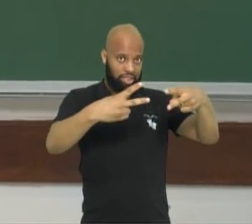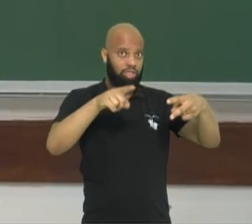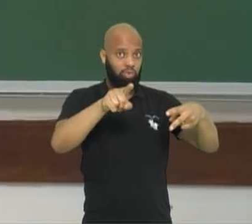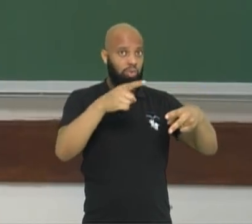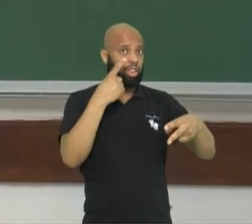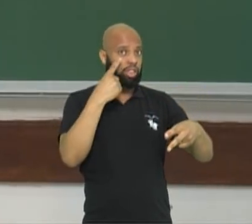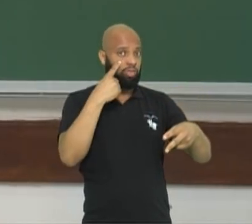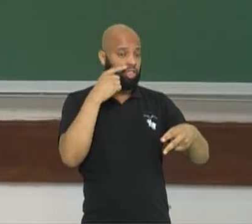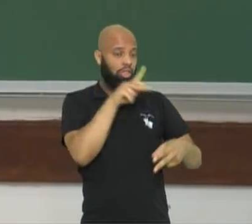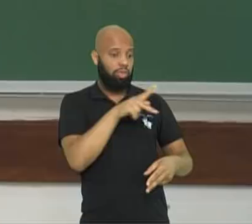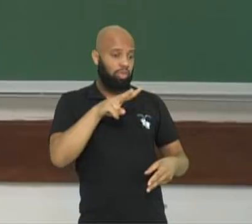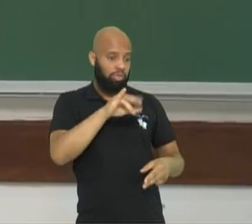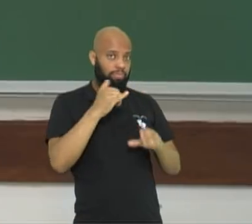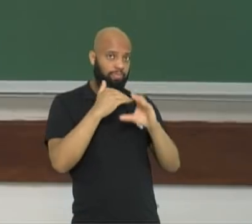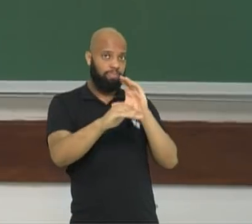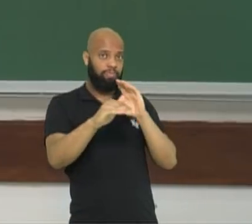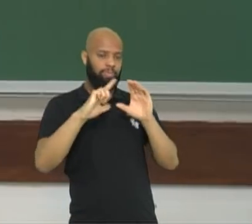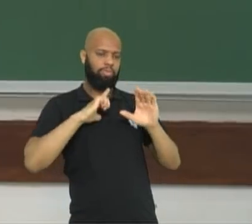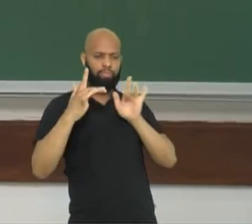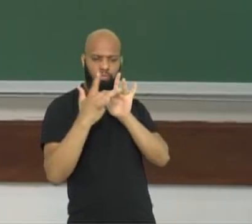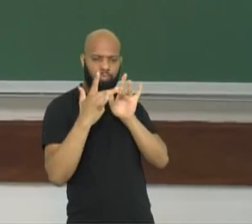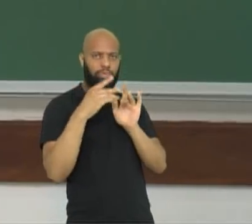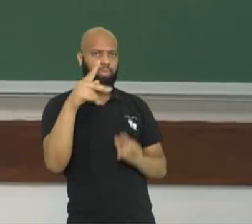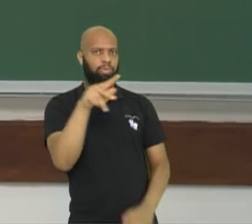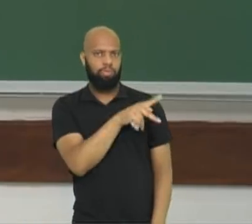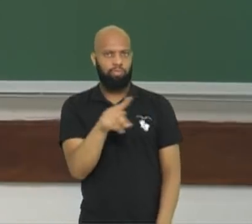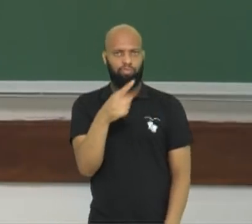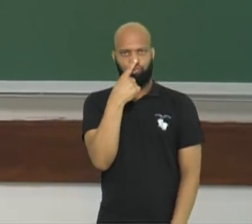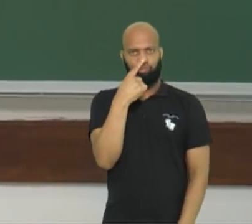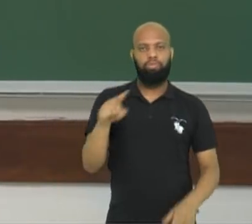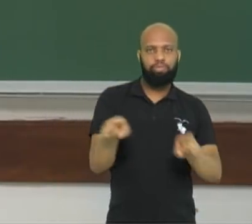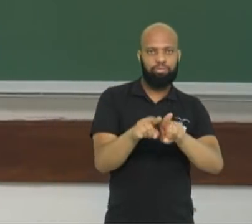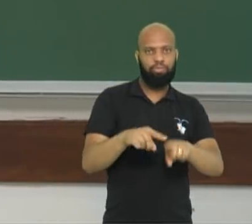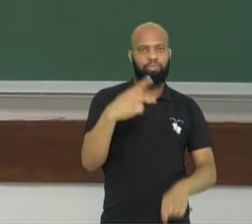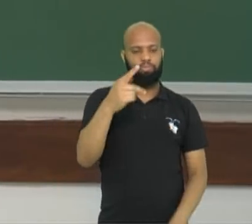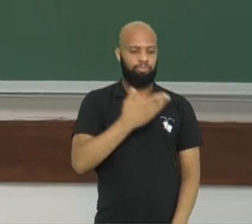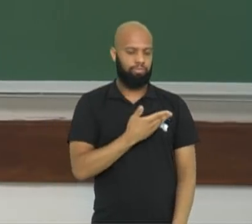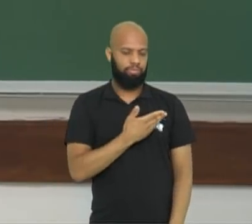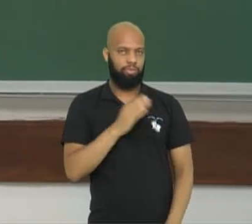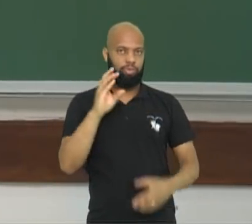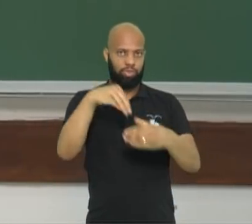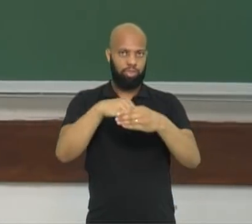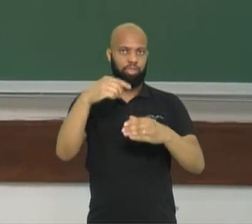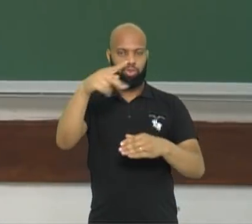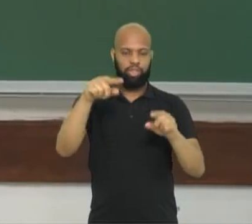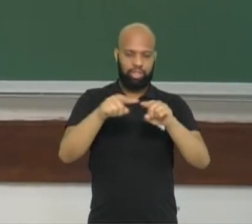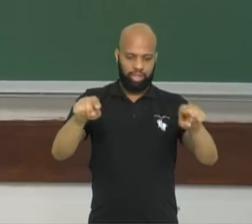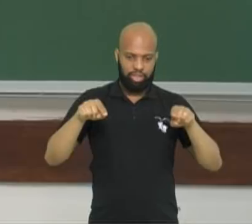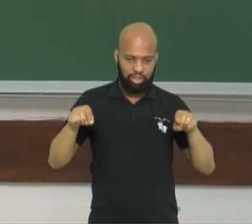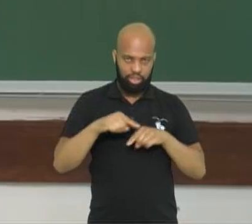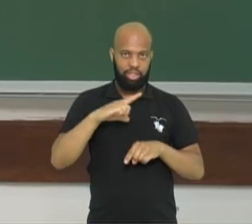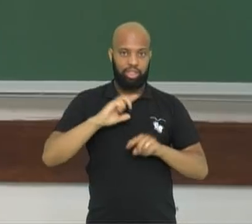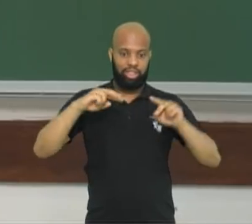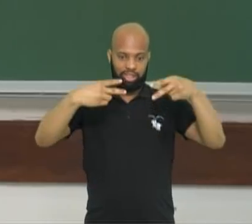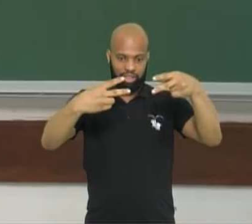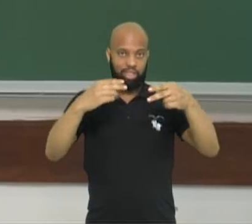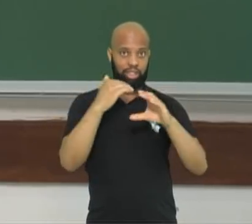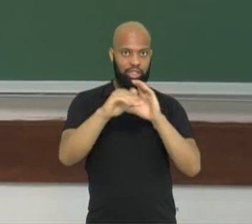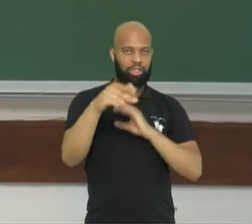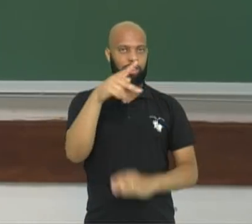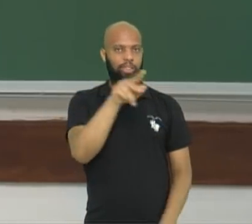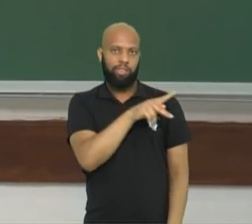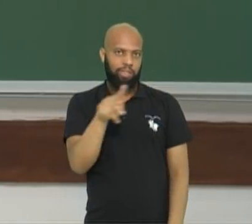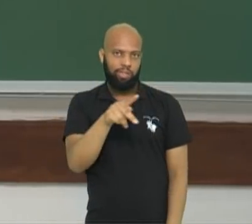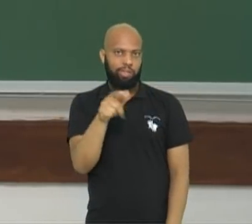esse contato aí mais próximo com o professor e também com os colegas da sua turma, né? Clique sempre naquele link enviado,